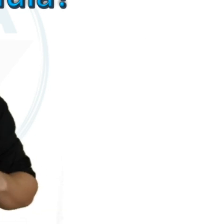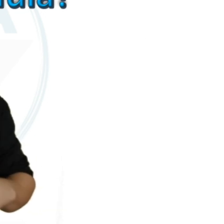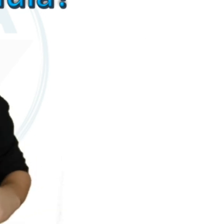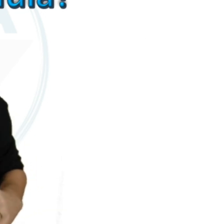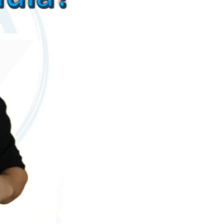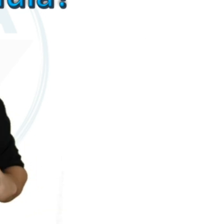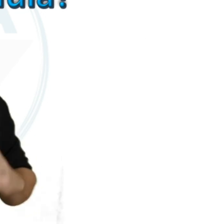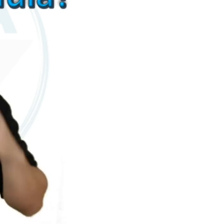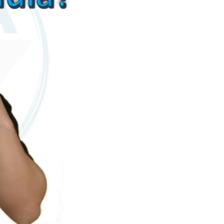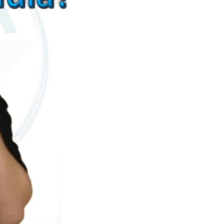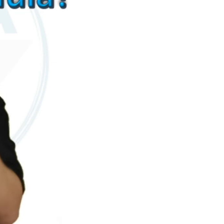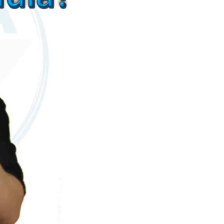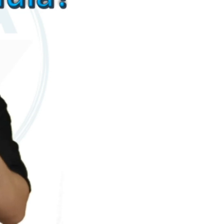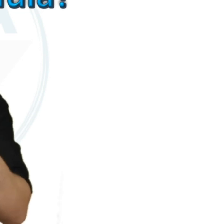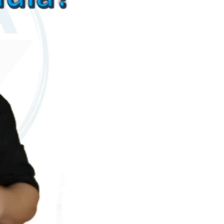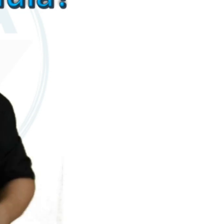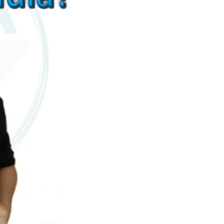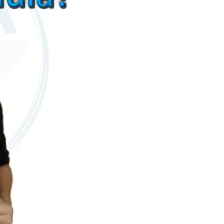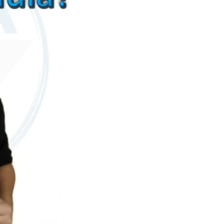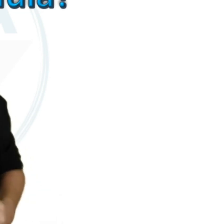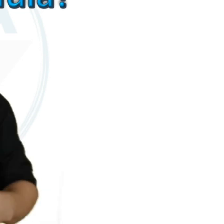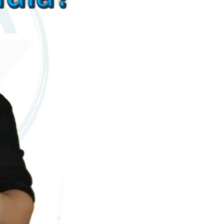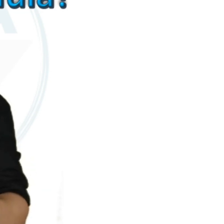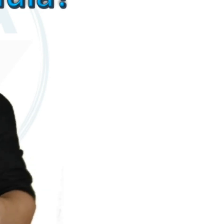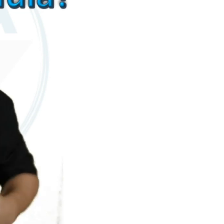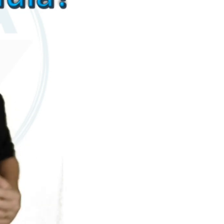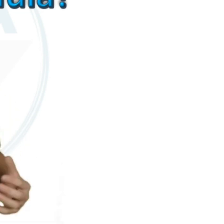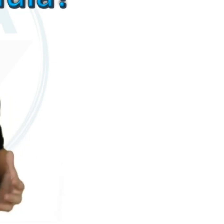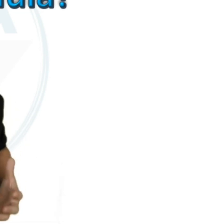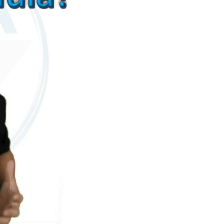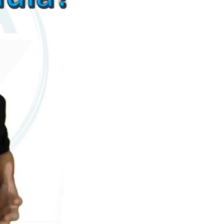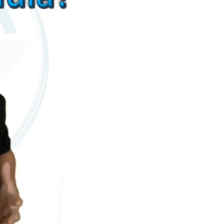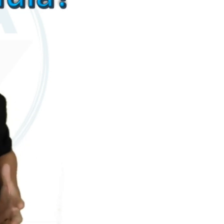teórica aqui. Fiquem com Deus. Até a próxima aula. Meu nome é Samuel Luiz e você está no Legisla Ação.